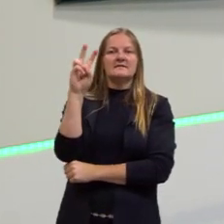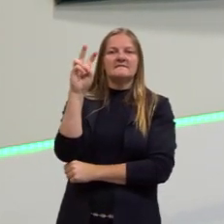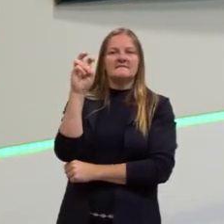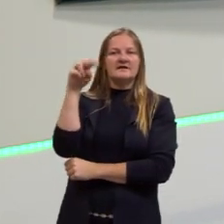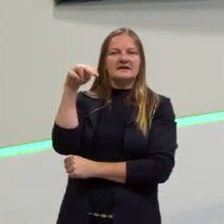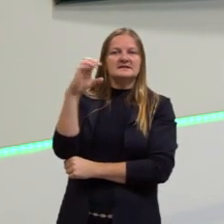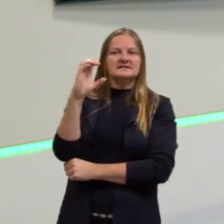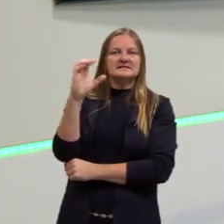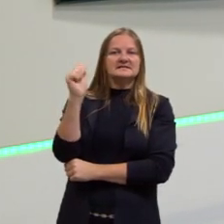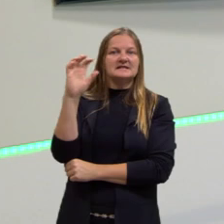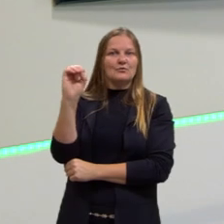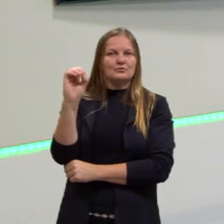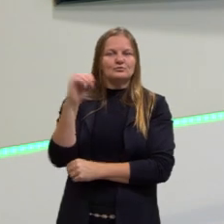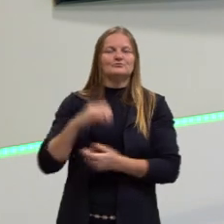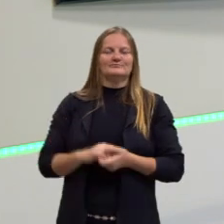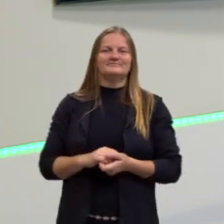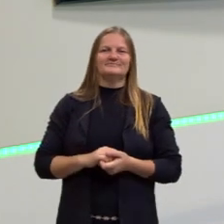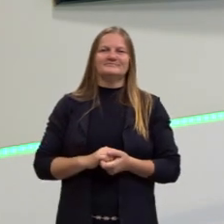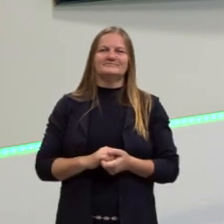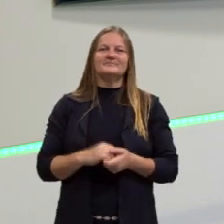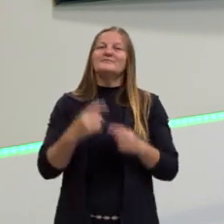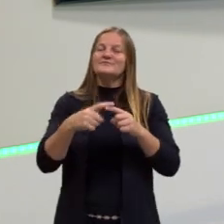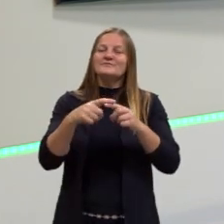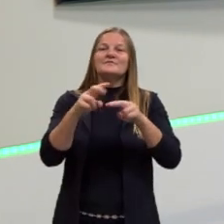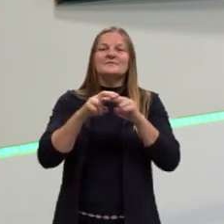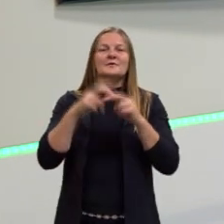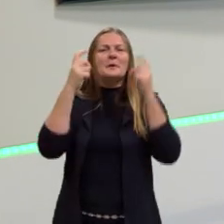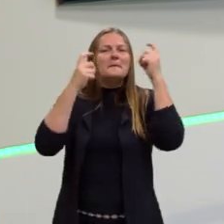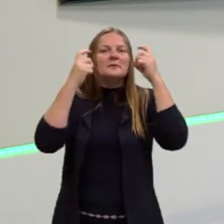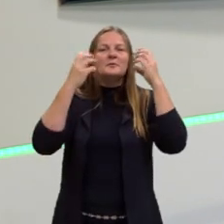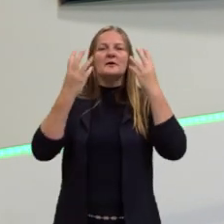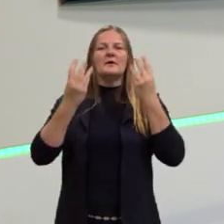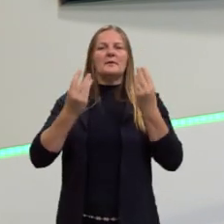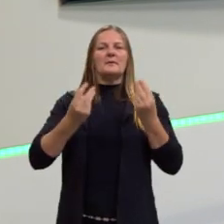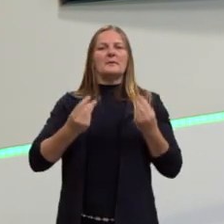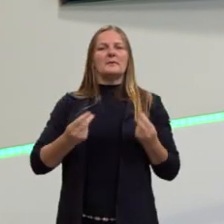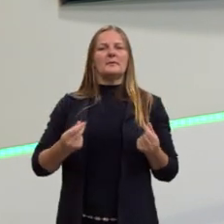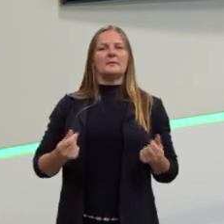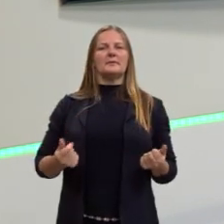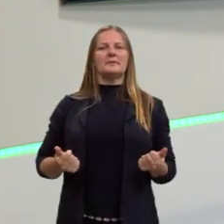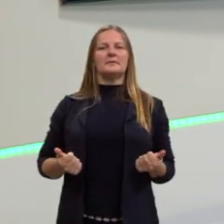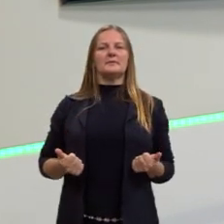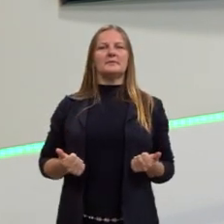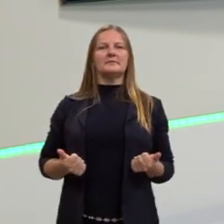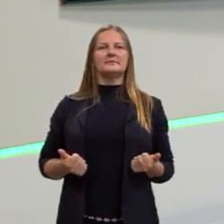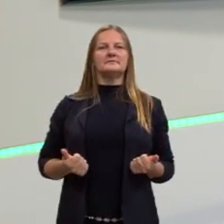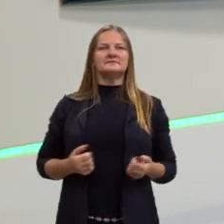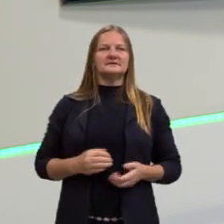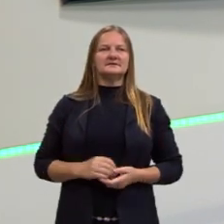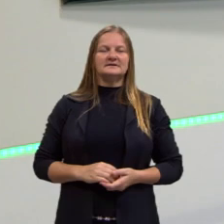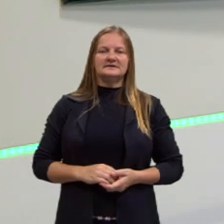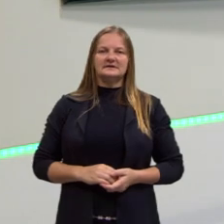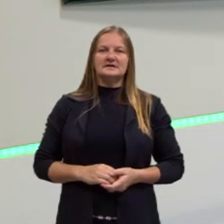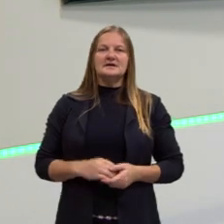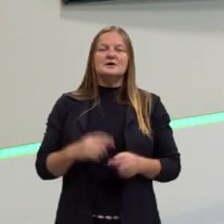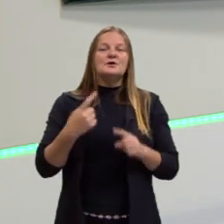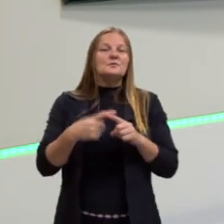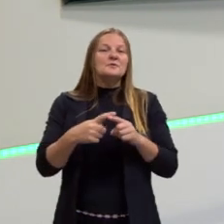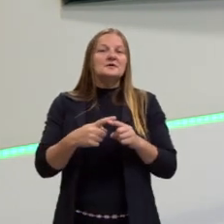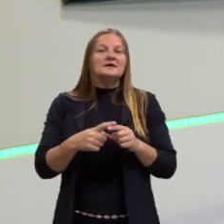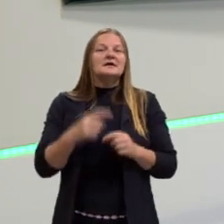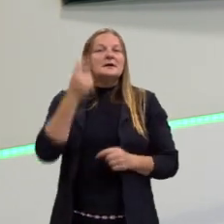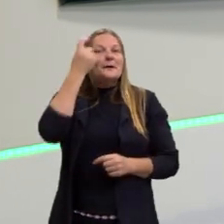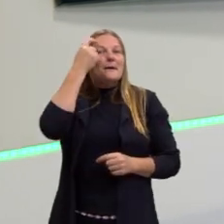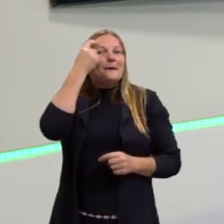intervenção certo isso faz com que a gente se preocupe menos porque na medida em que eu consigo